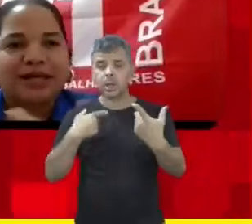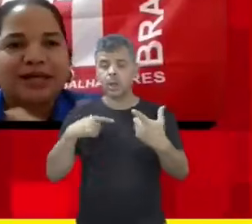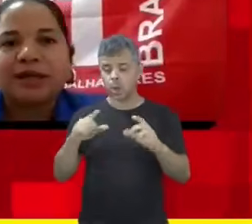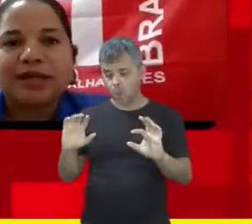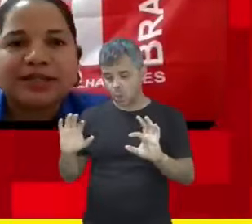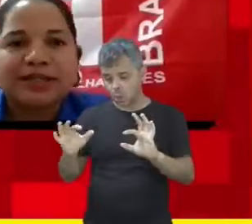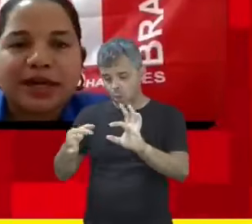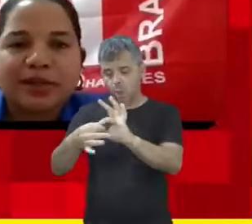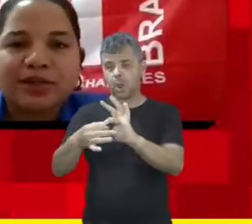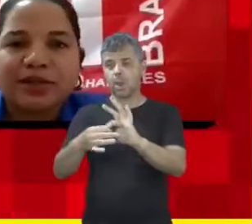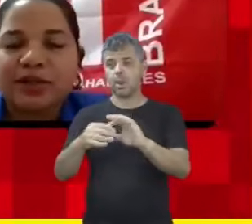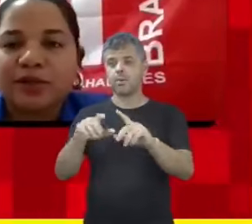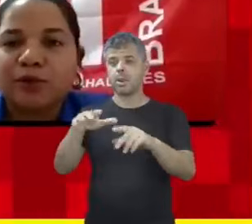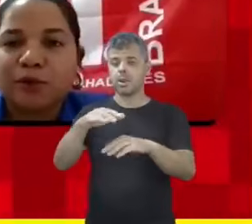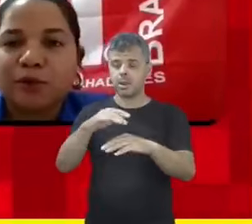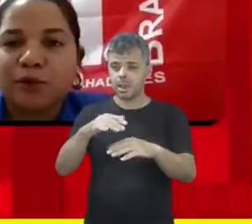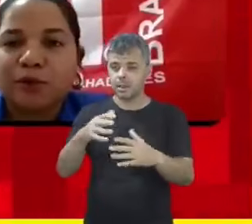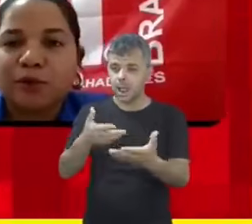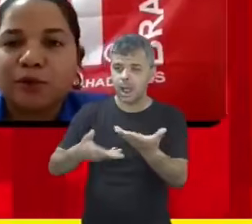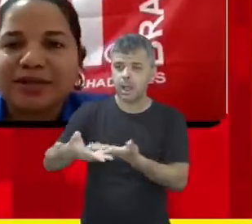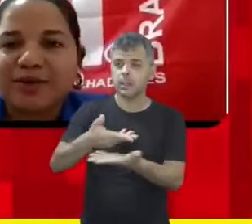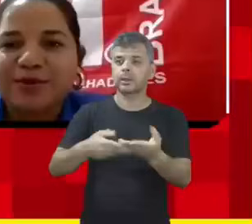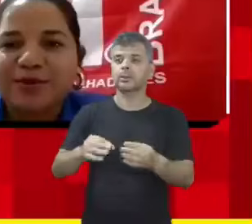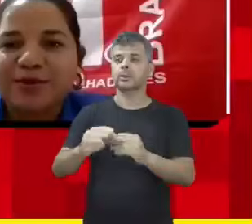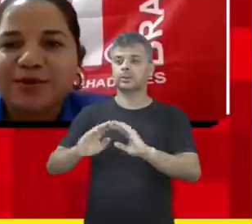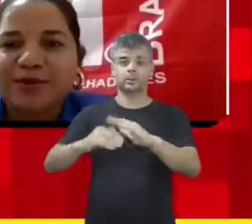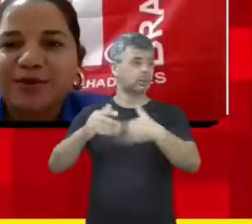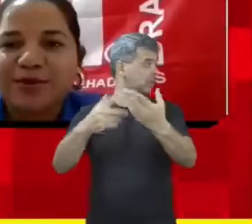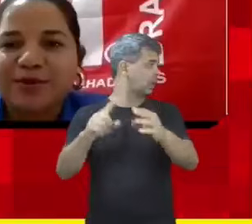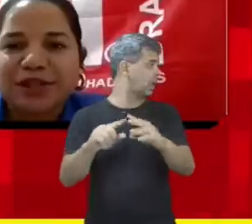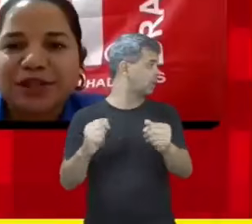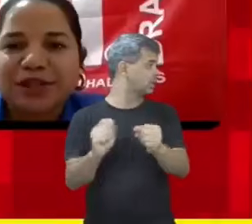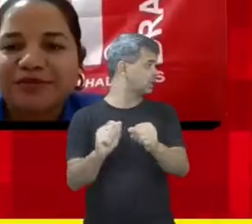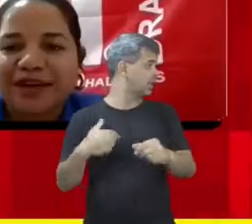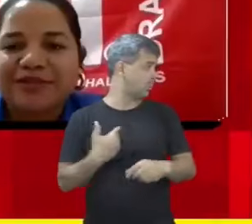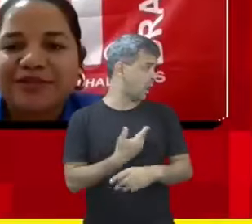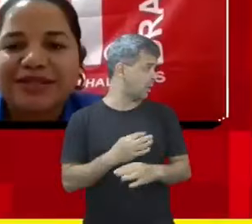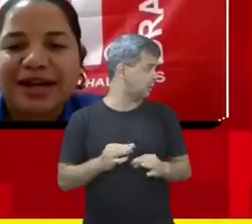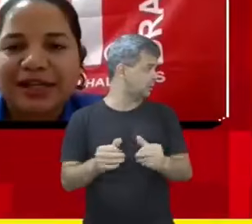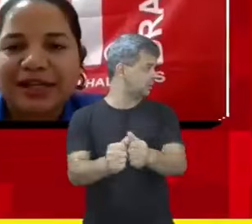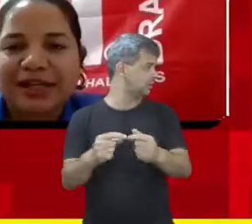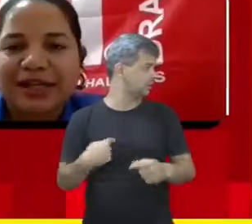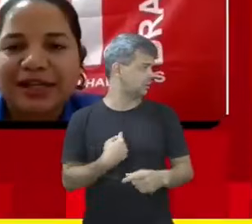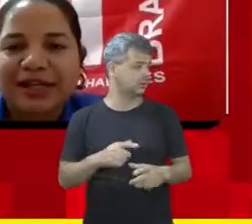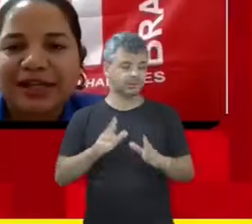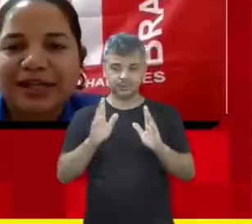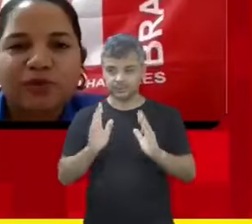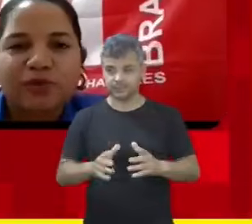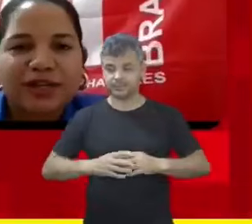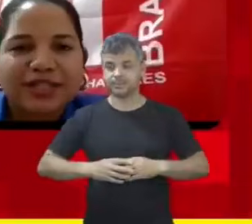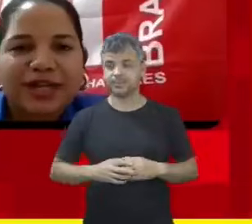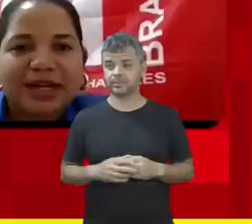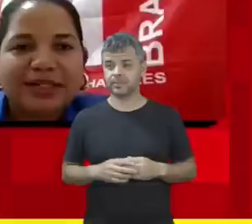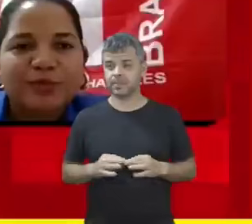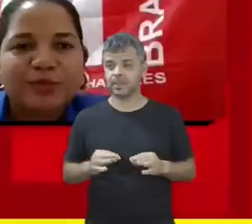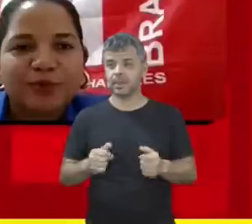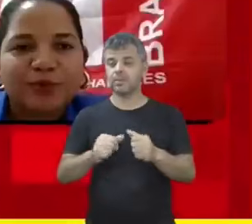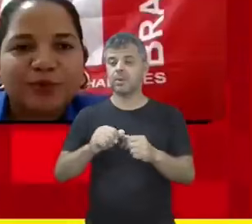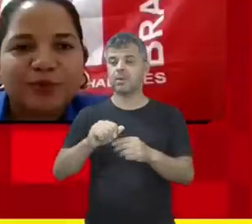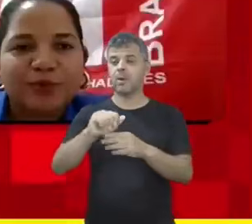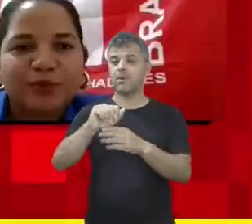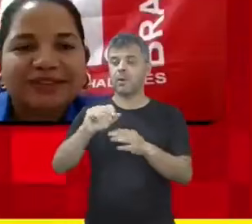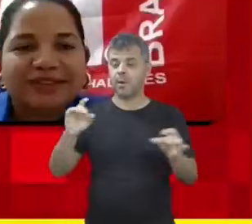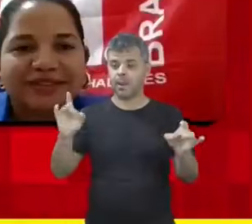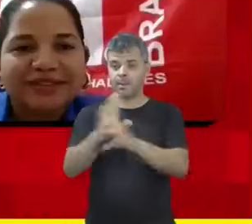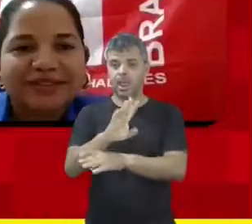a nós nessa rede, né, e em todo esse processo, enquanto a gente vai avançar aí, com o fim da escala